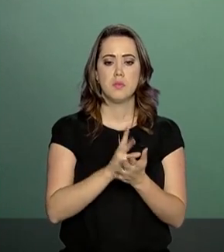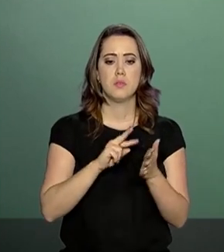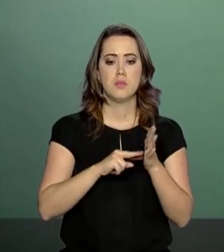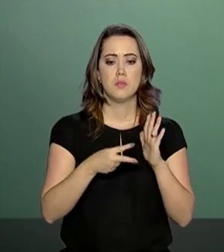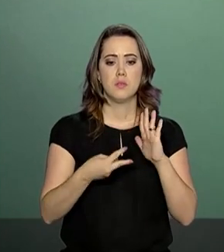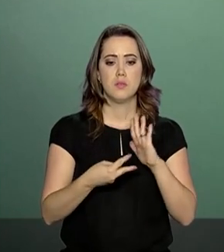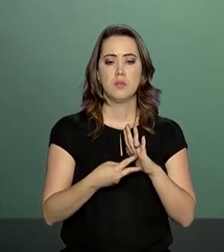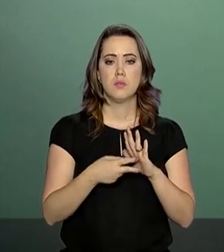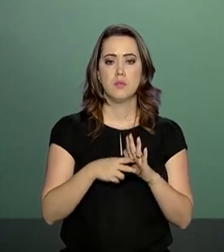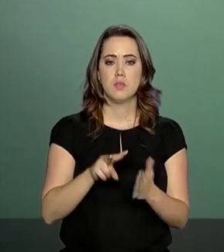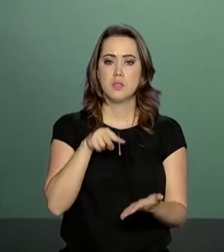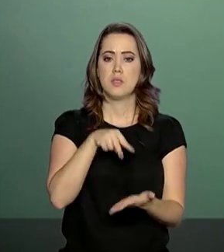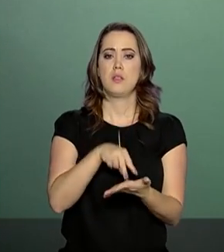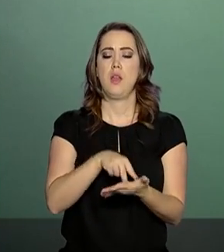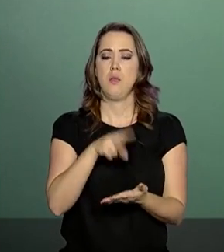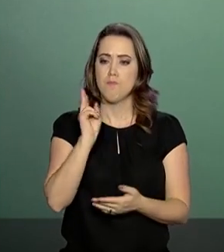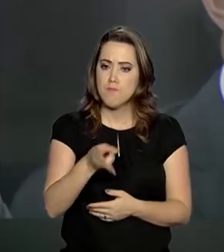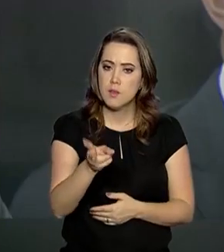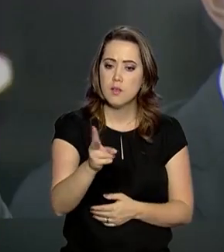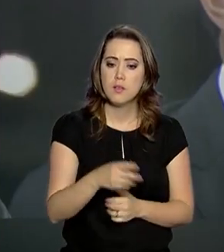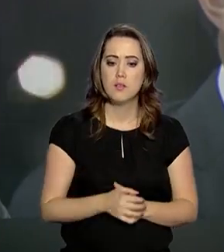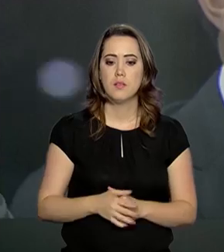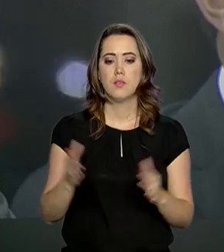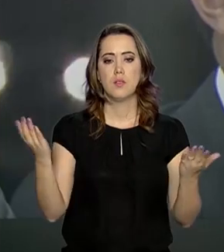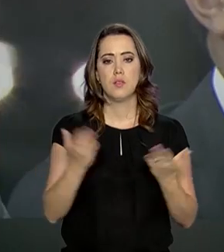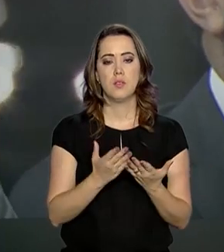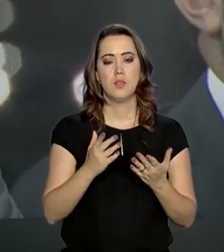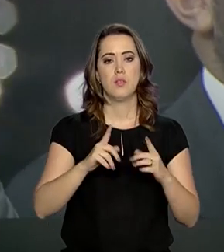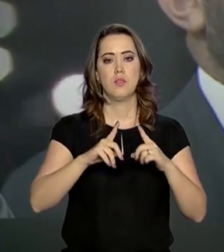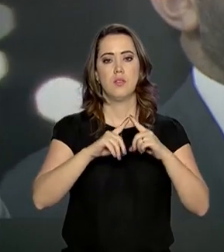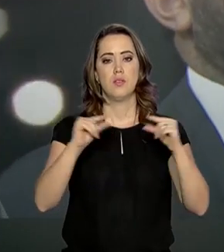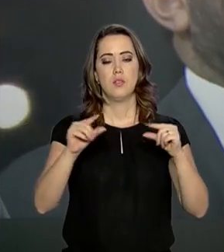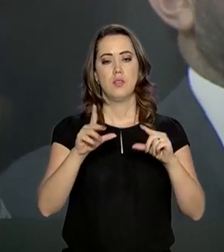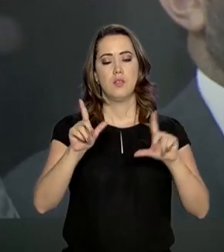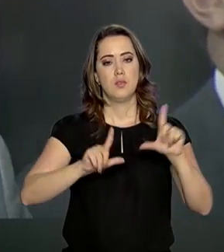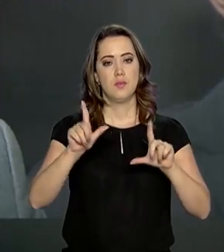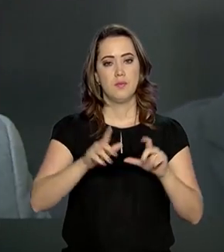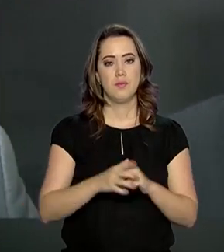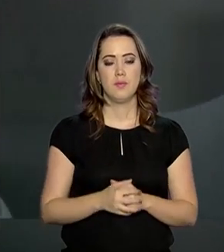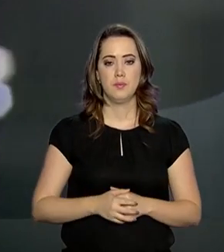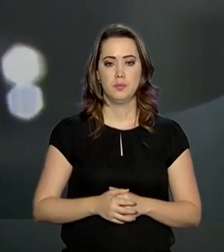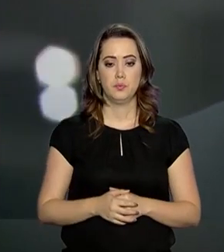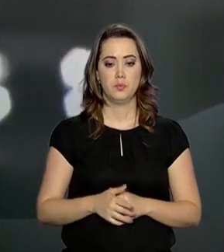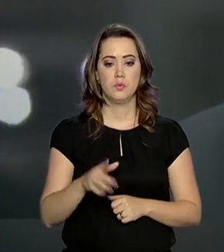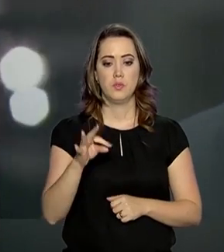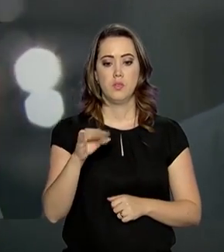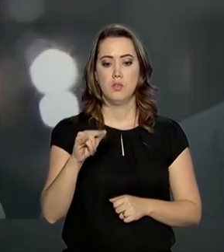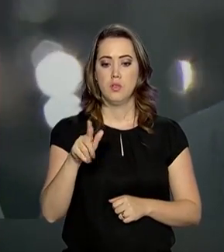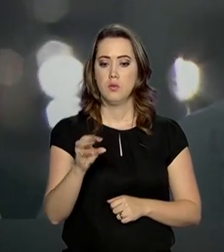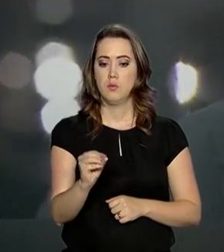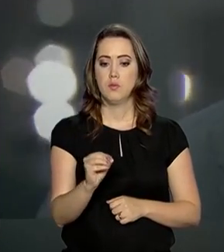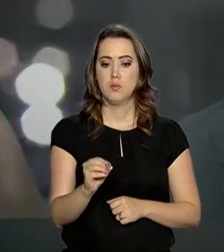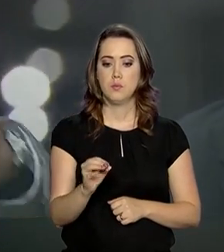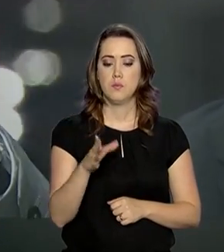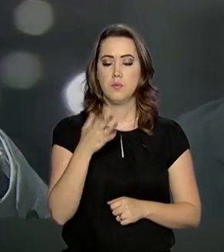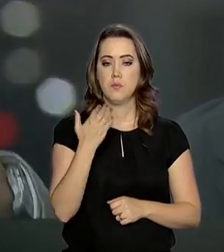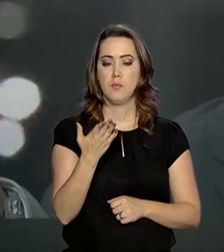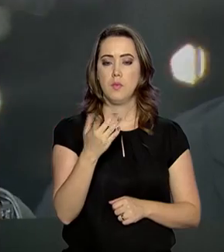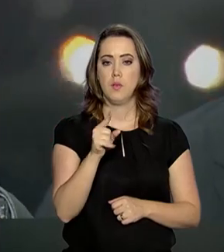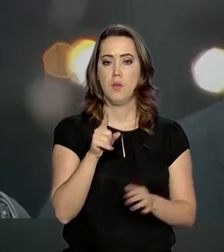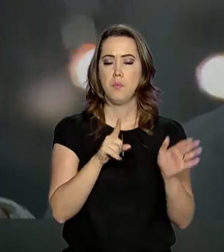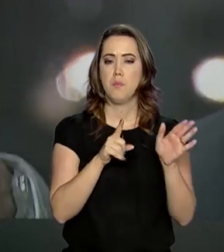nosso SBT pronto para o combate agora recort TV General tudo bem eh Thiago nol Record TV agora